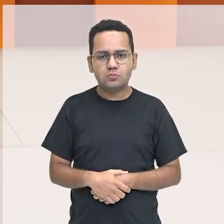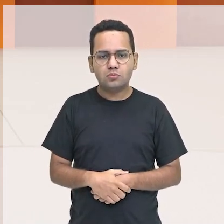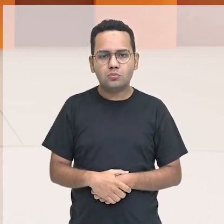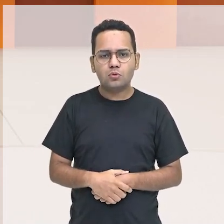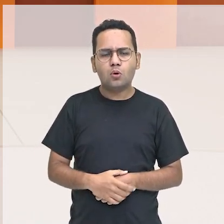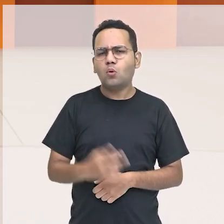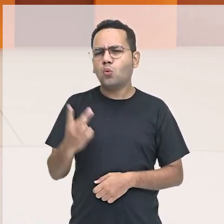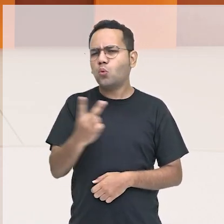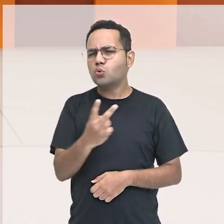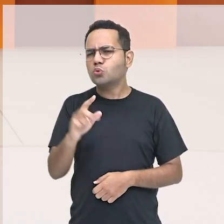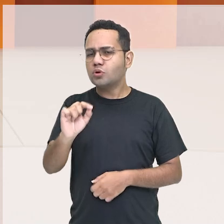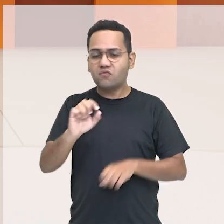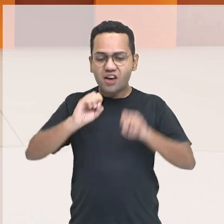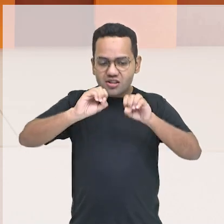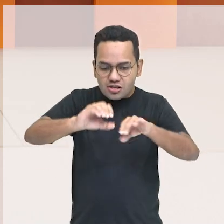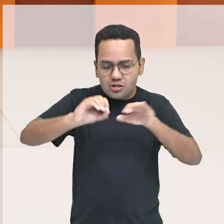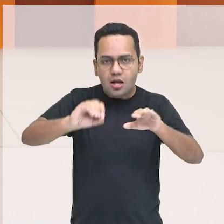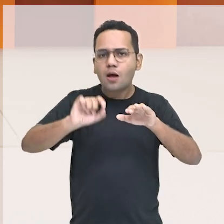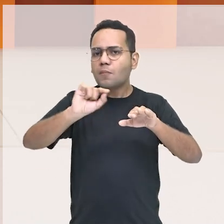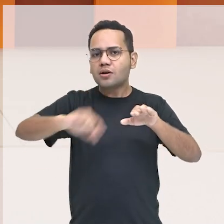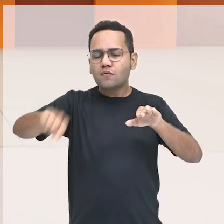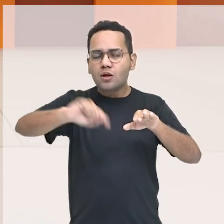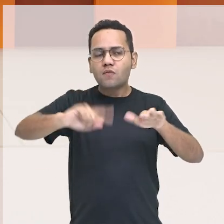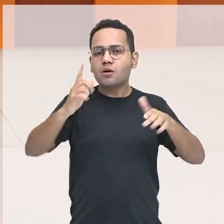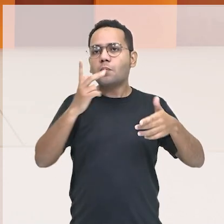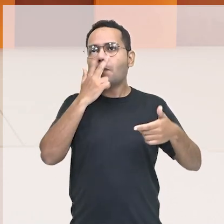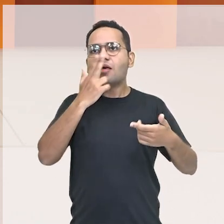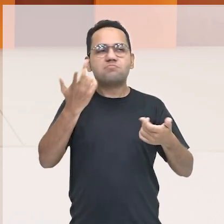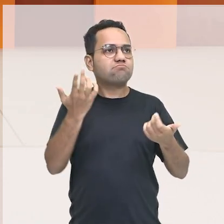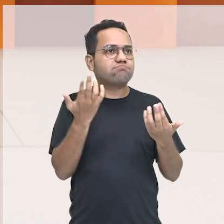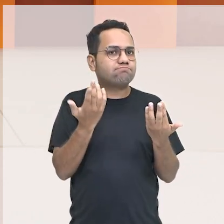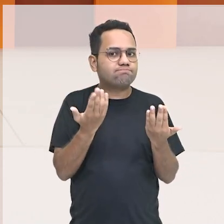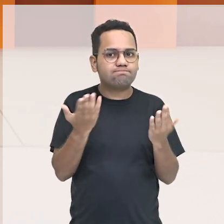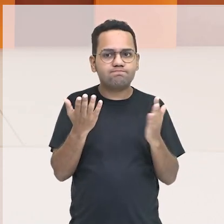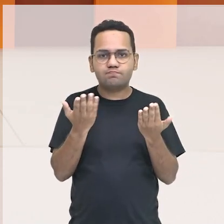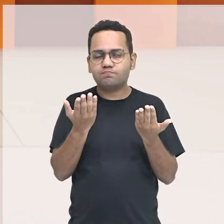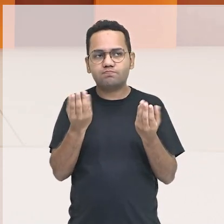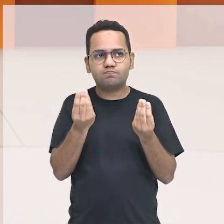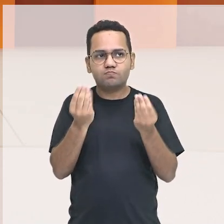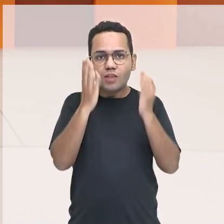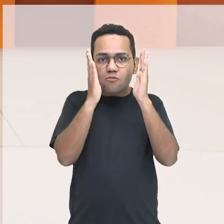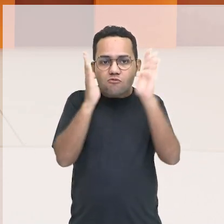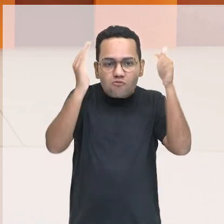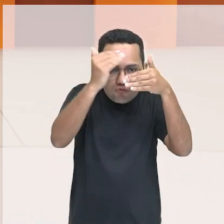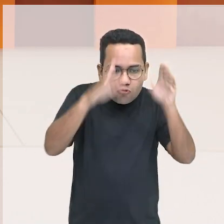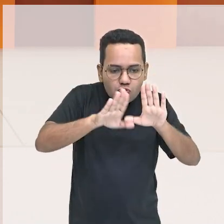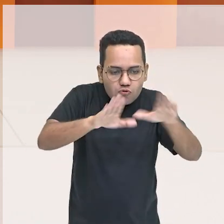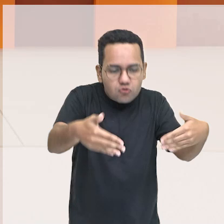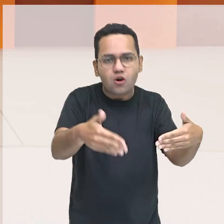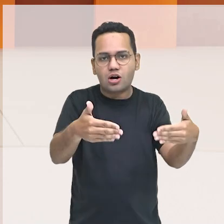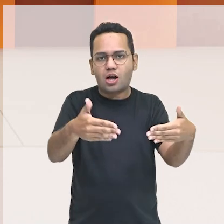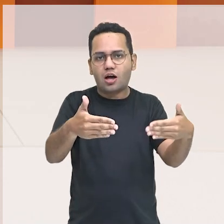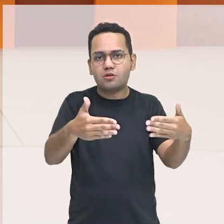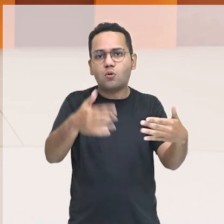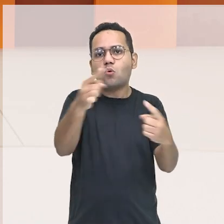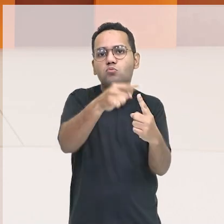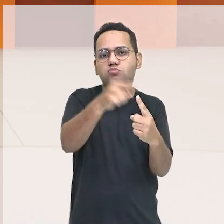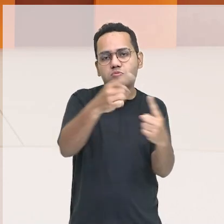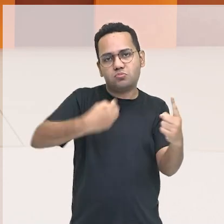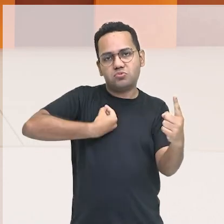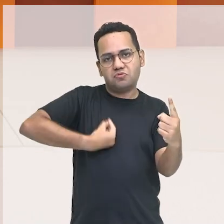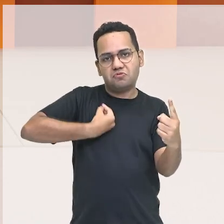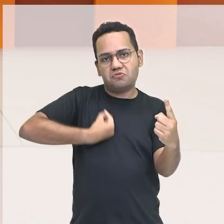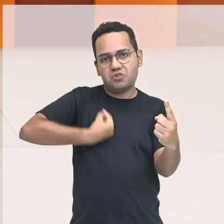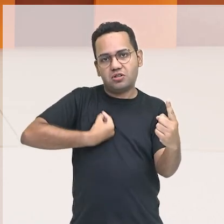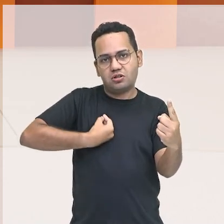de acordo ali dentro da caixinha, né, não possa sair daquela caixinha, daquela forma de viver. Vamos lá, então.